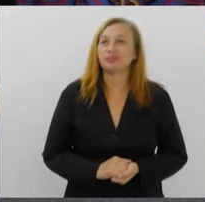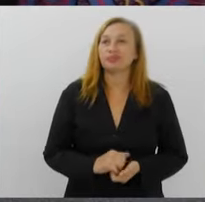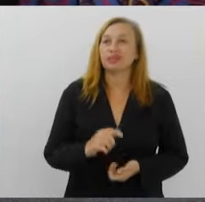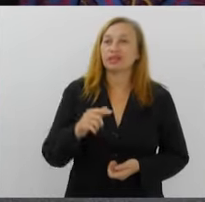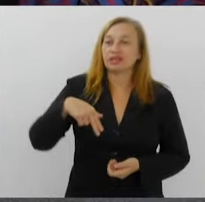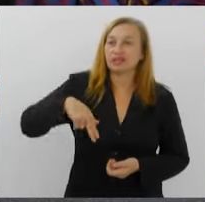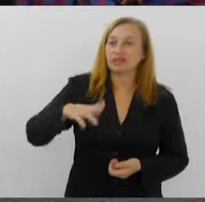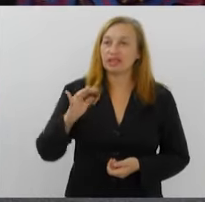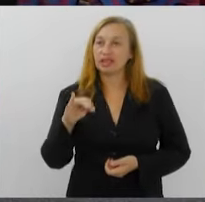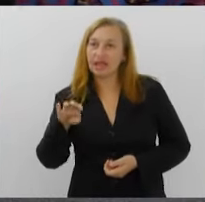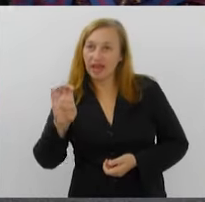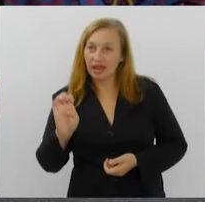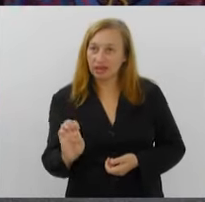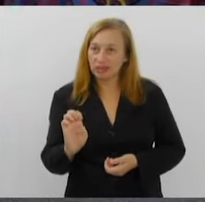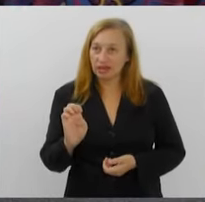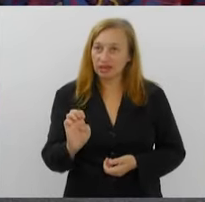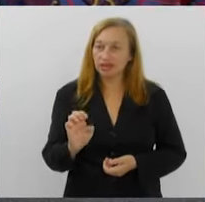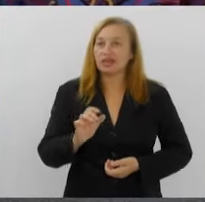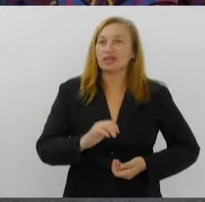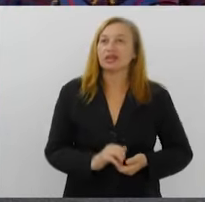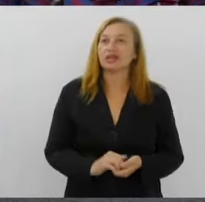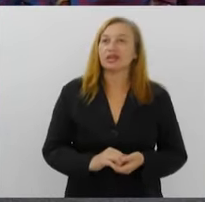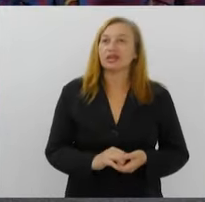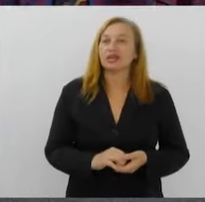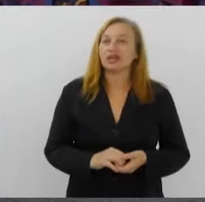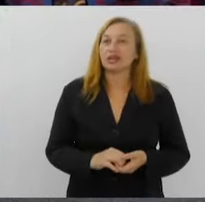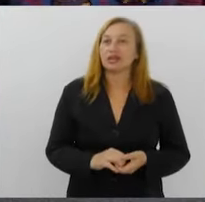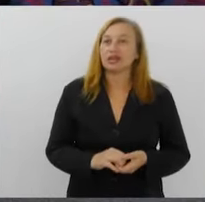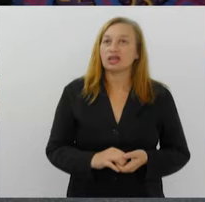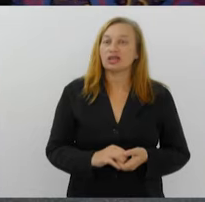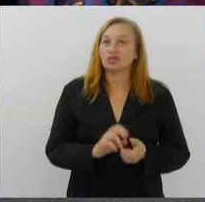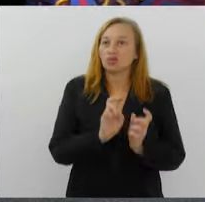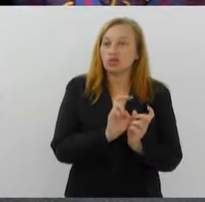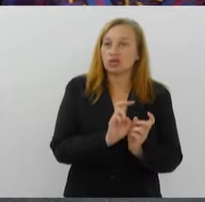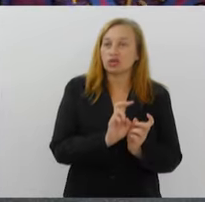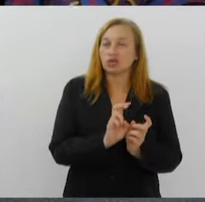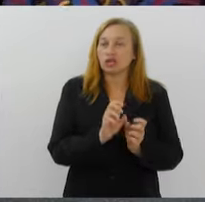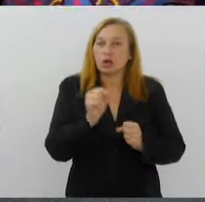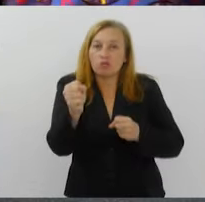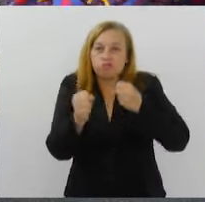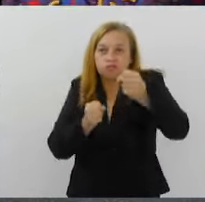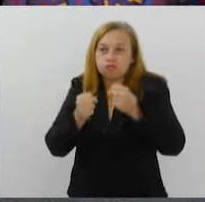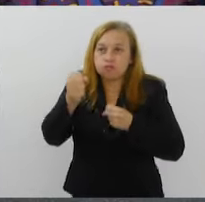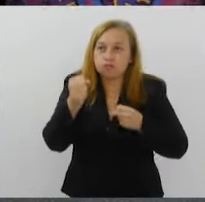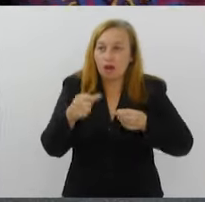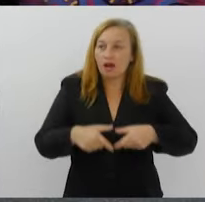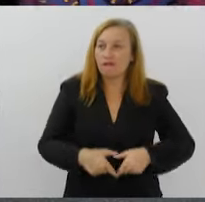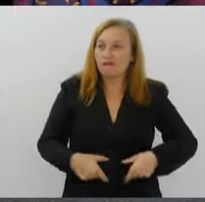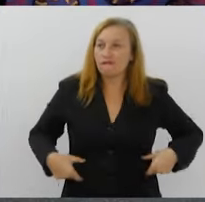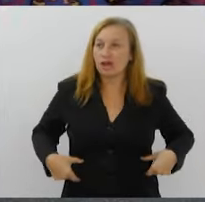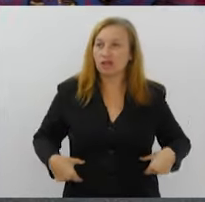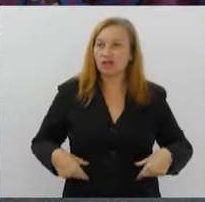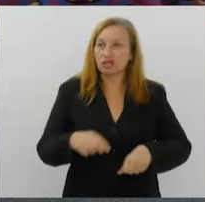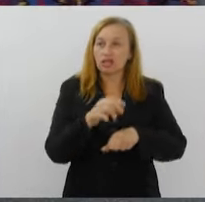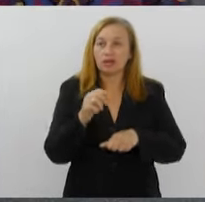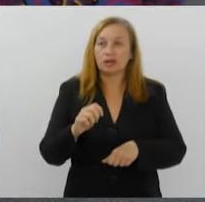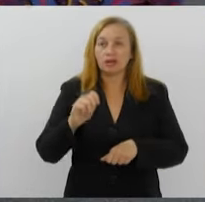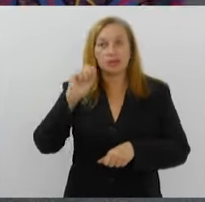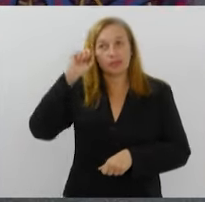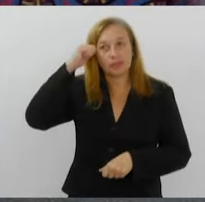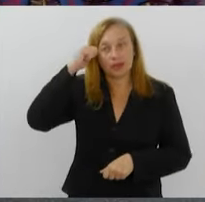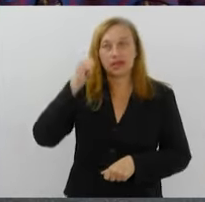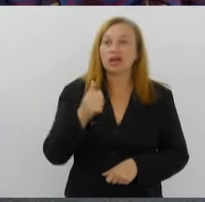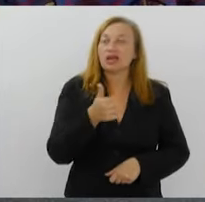Guilherme Faria. O Guilherme Faria é faixa preta de King Box e em 19 anos de luta,